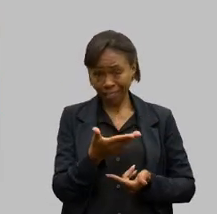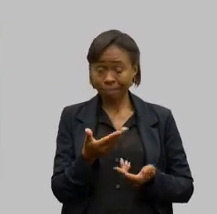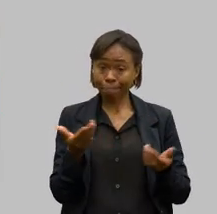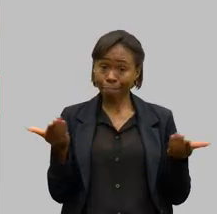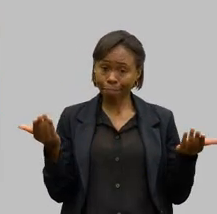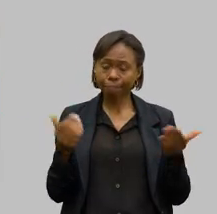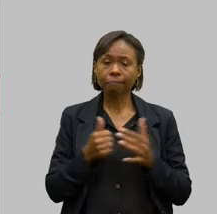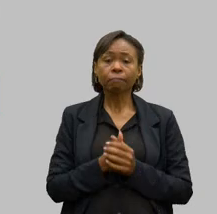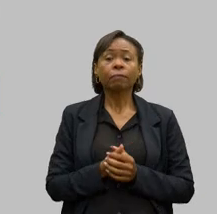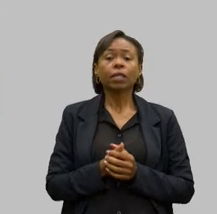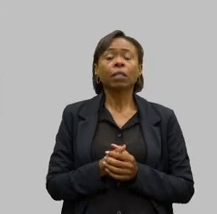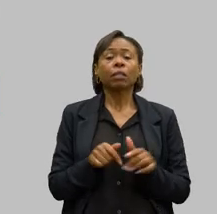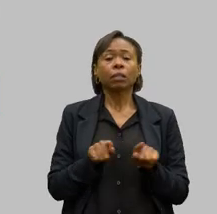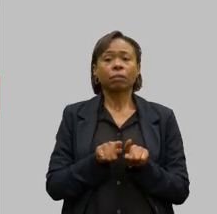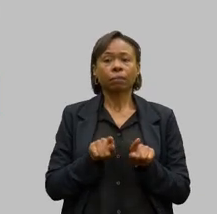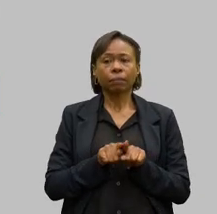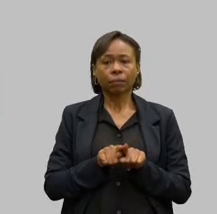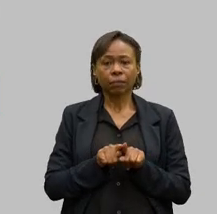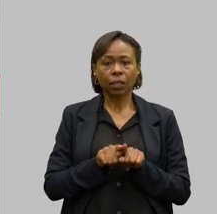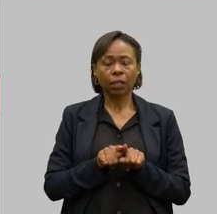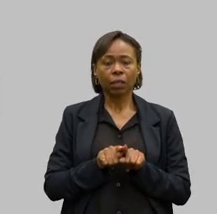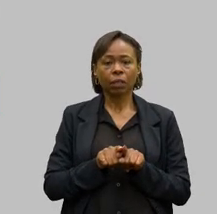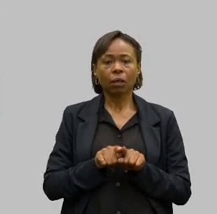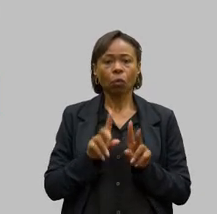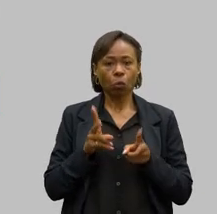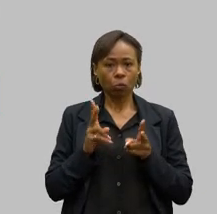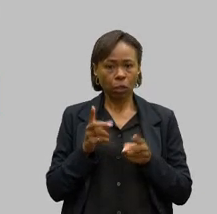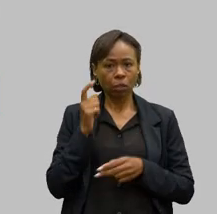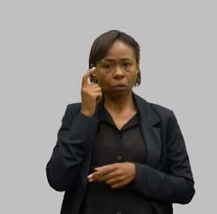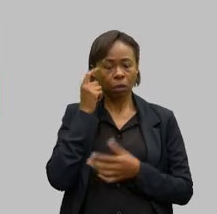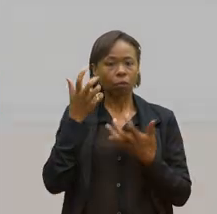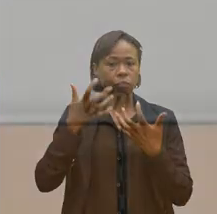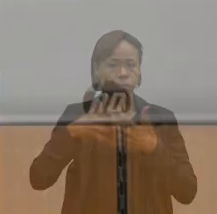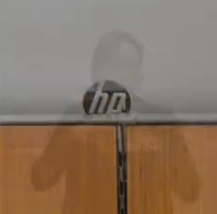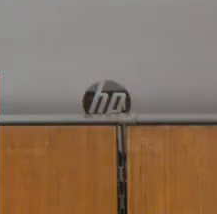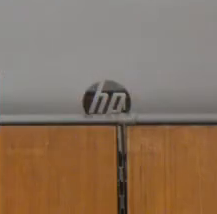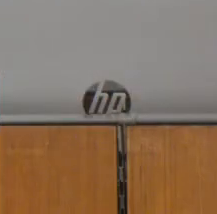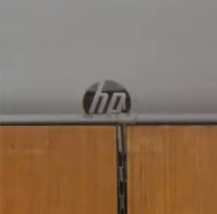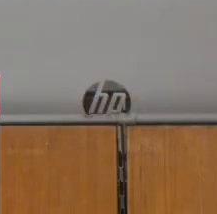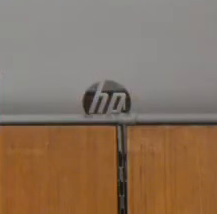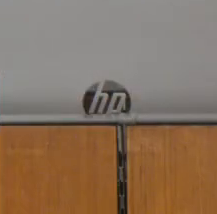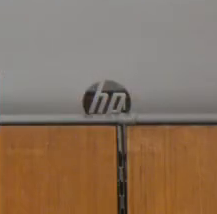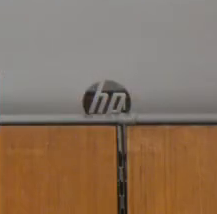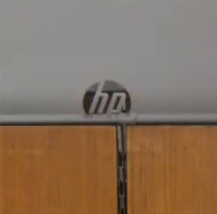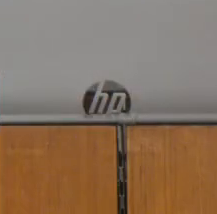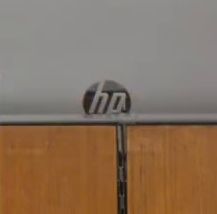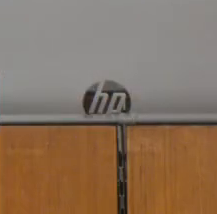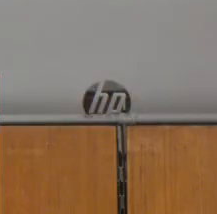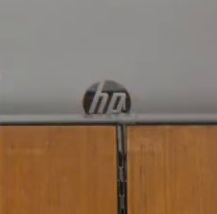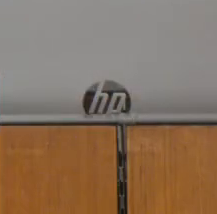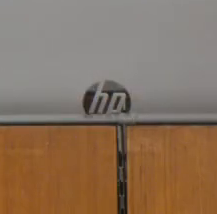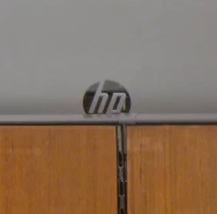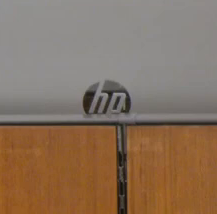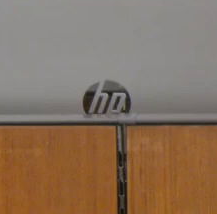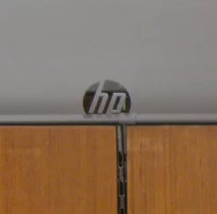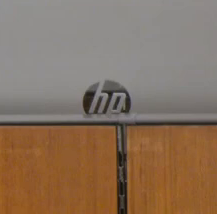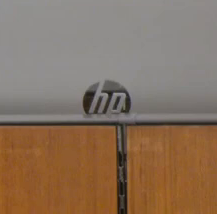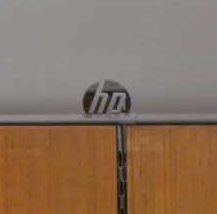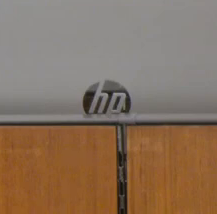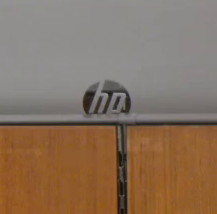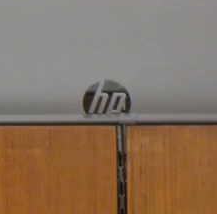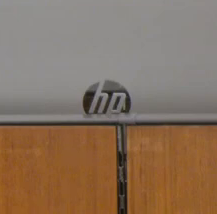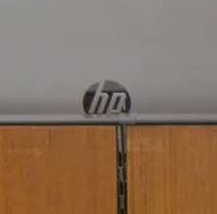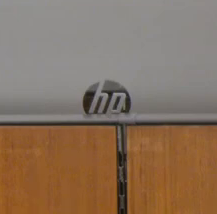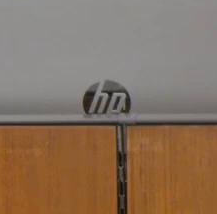E, dentro dessa mesma lógica, eu peço aqui aos pais dos estudantes, eu peço para aqueles